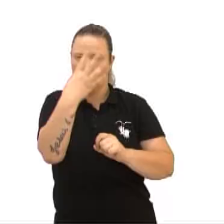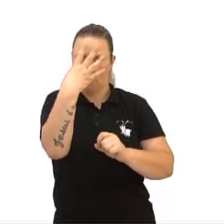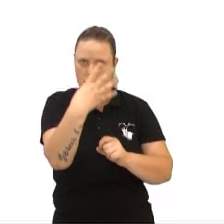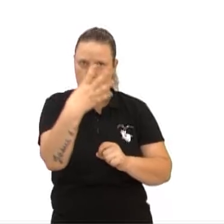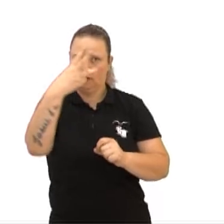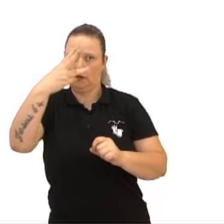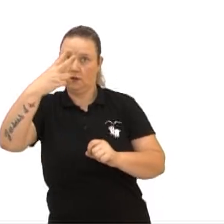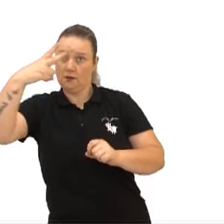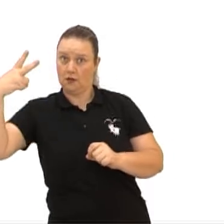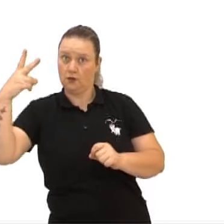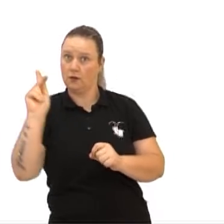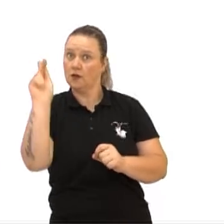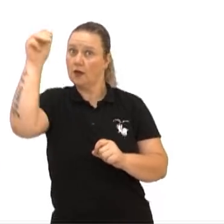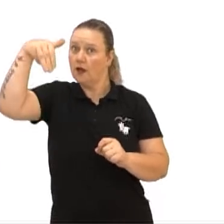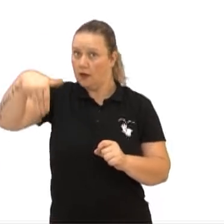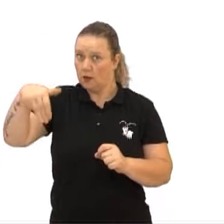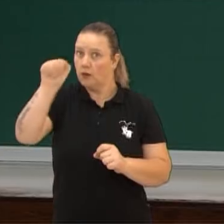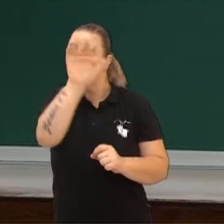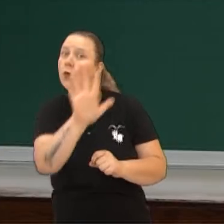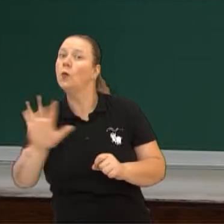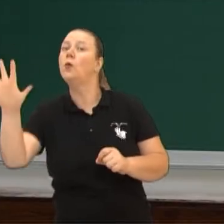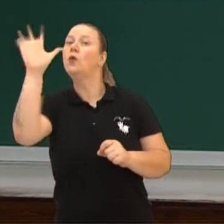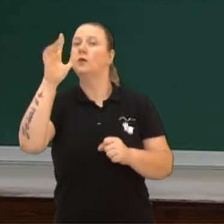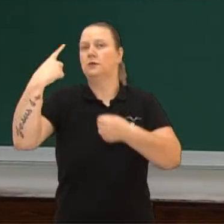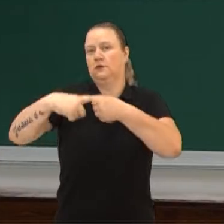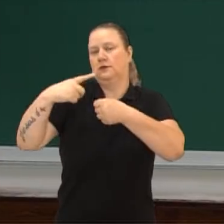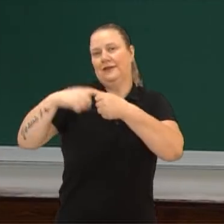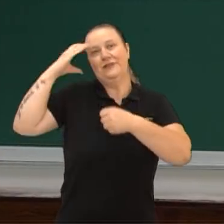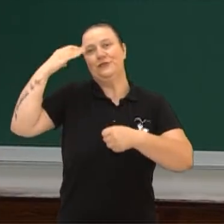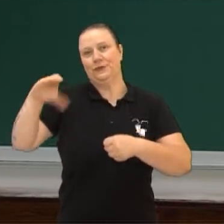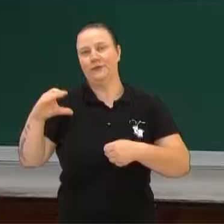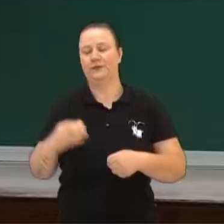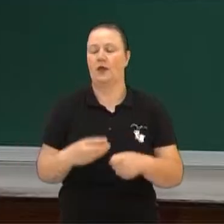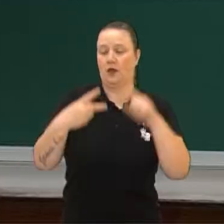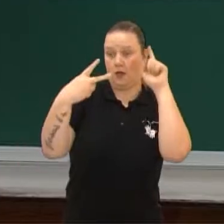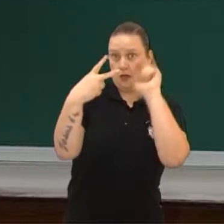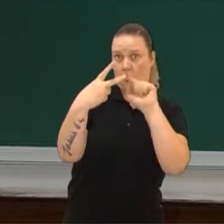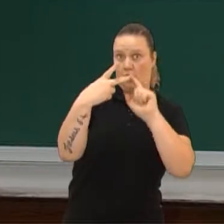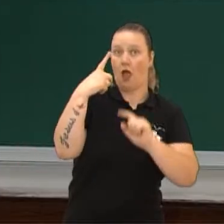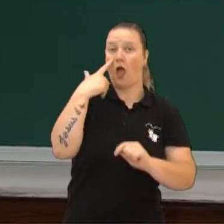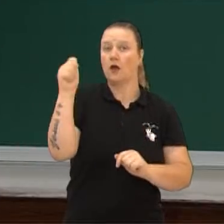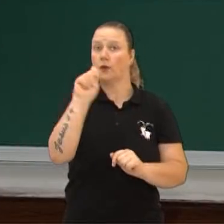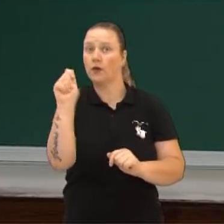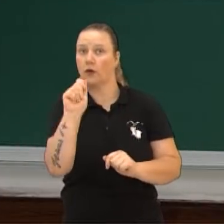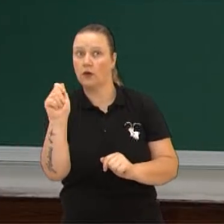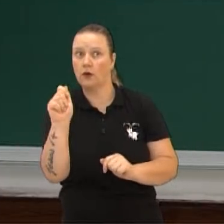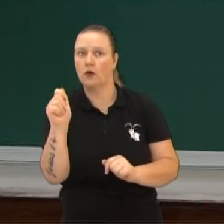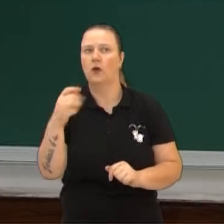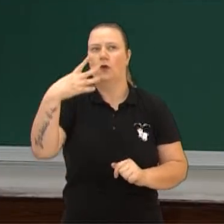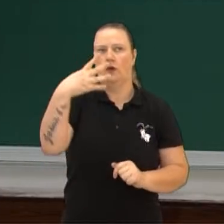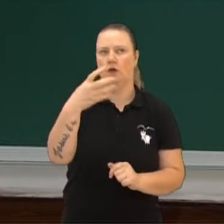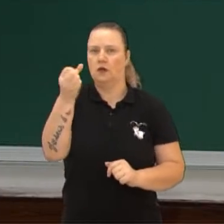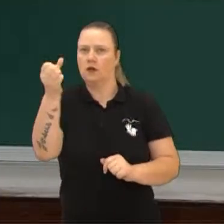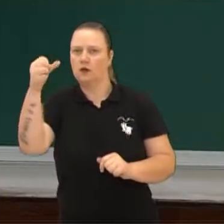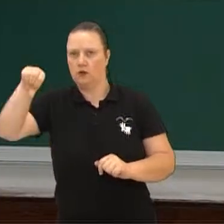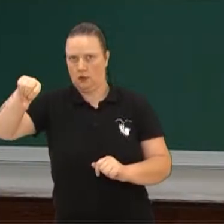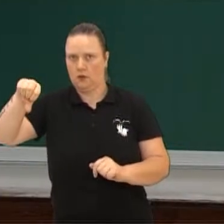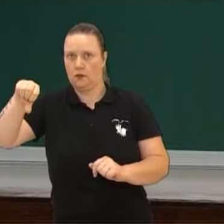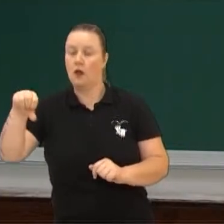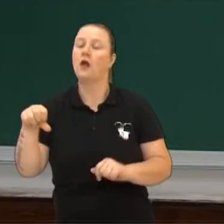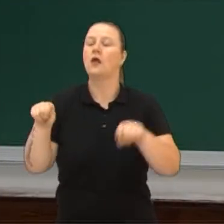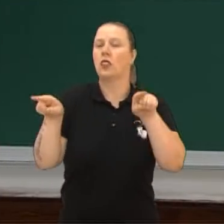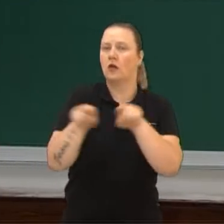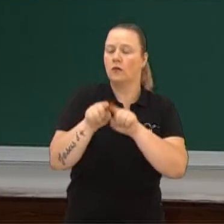432 quilômetros quadrados, que é a área que a cidade ocupa. Araucária, 469 quilômetros quadrados. Fazenda Rio